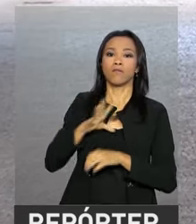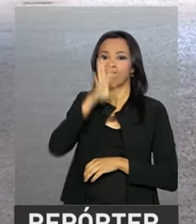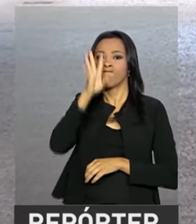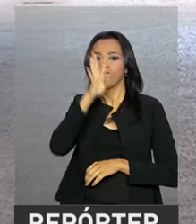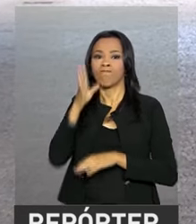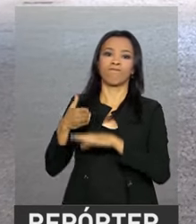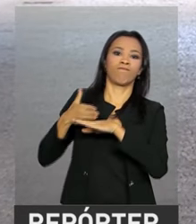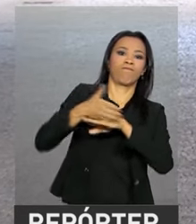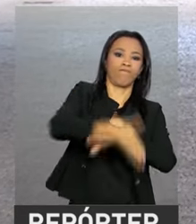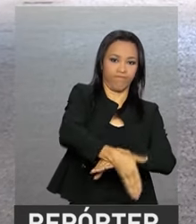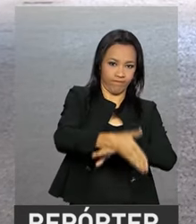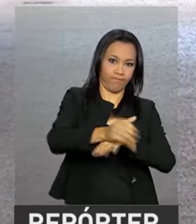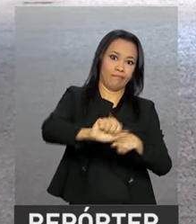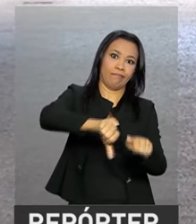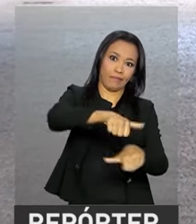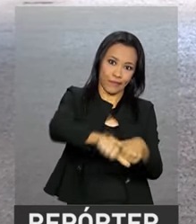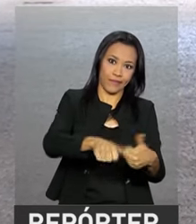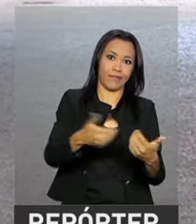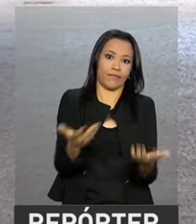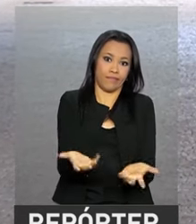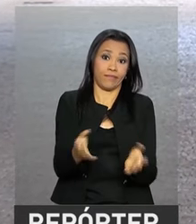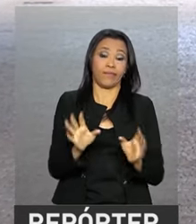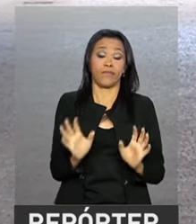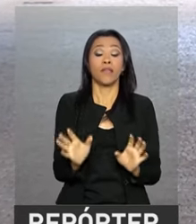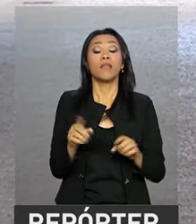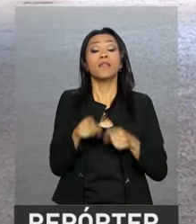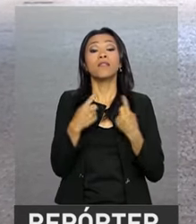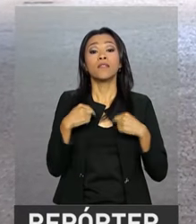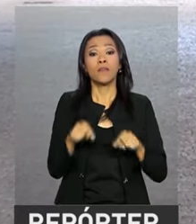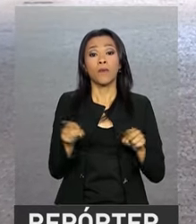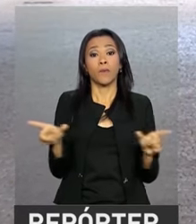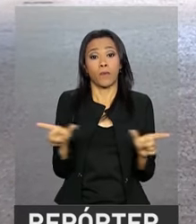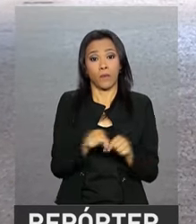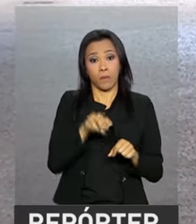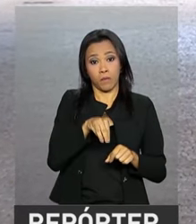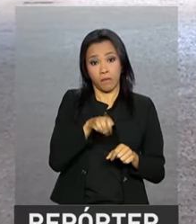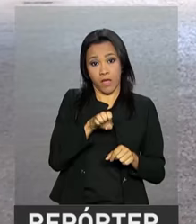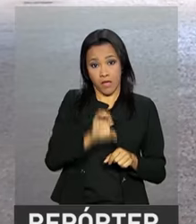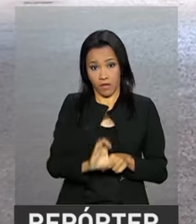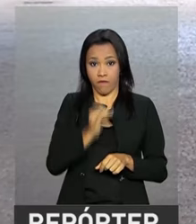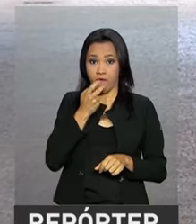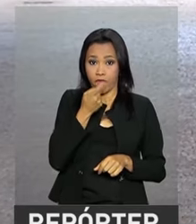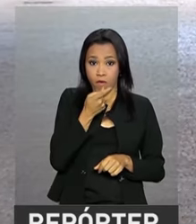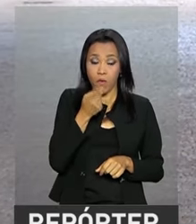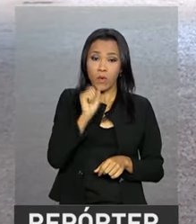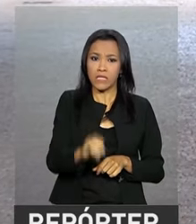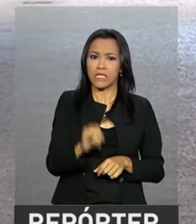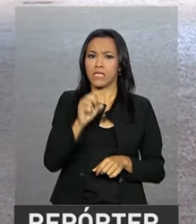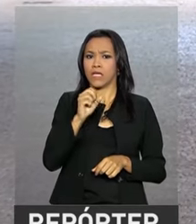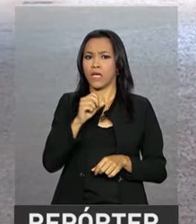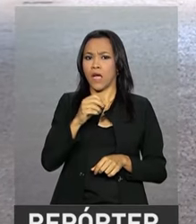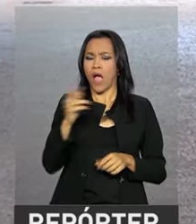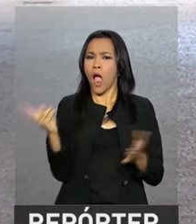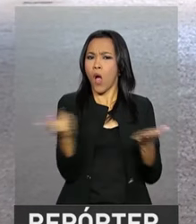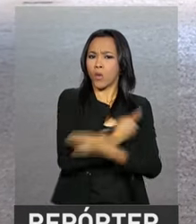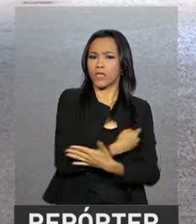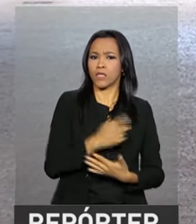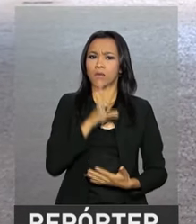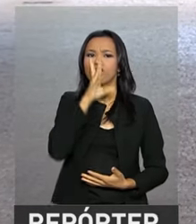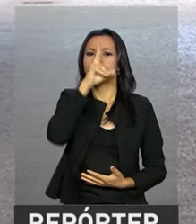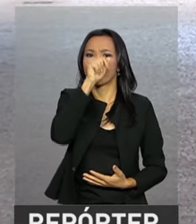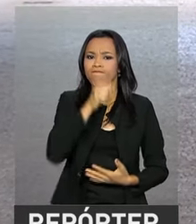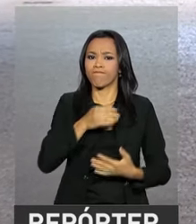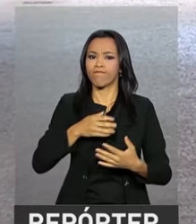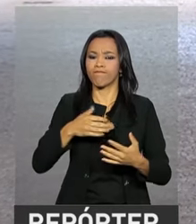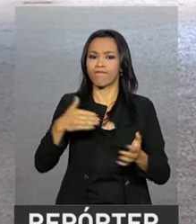dados pessoais do candidato. O MEC informa que casos identificados como violação de dados vão ser